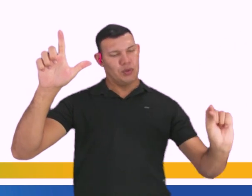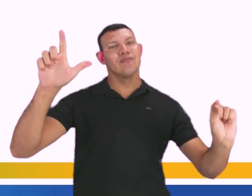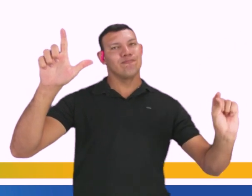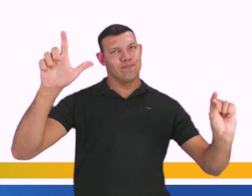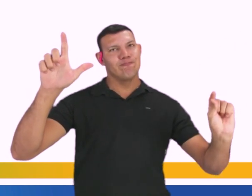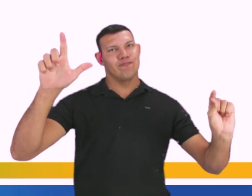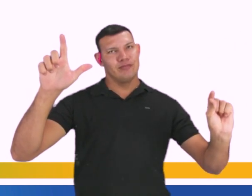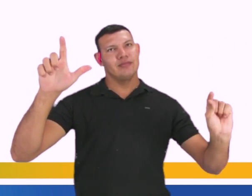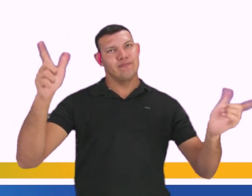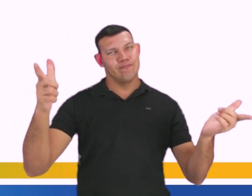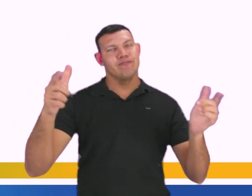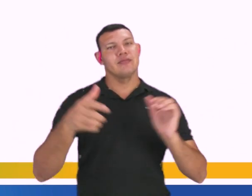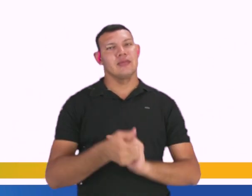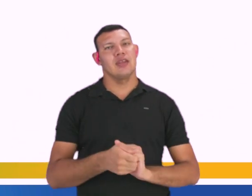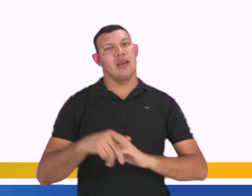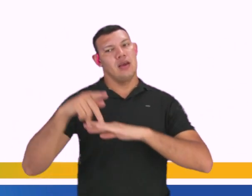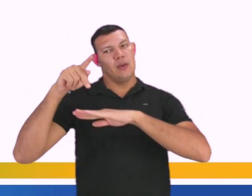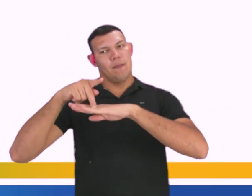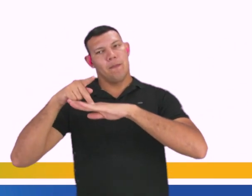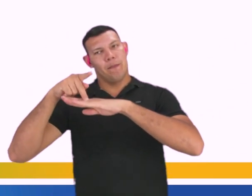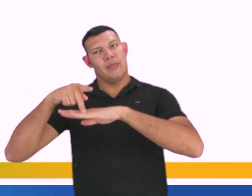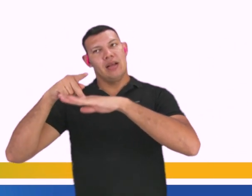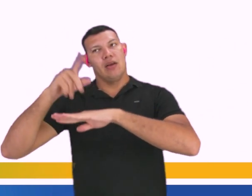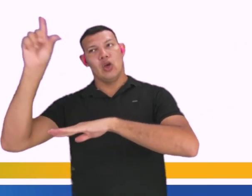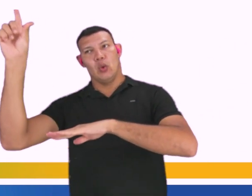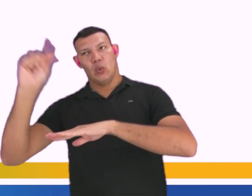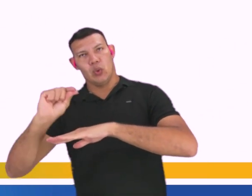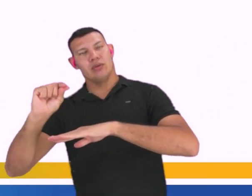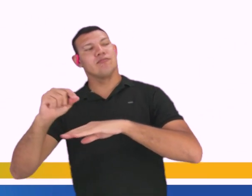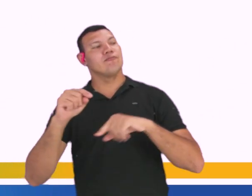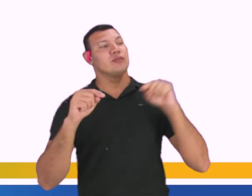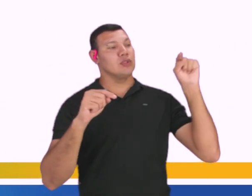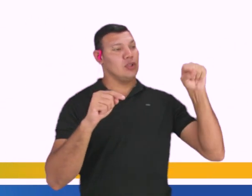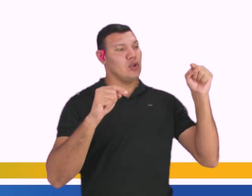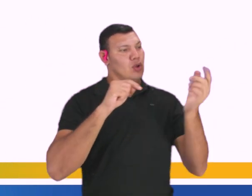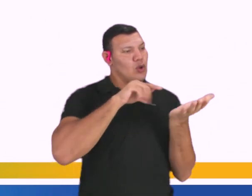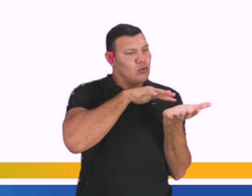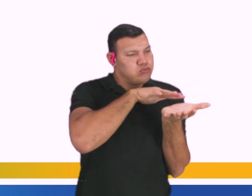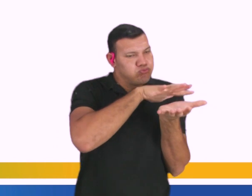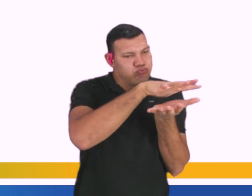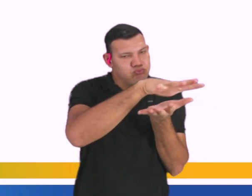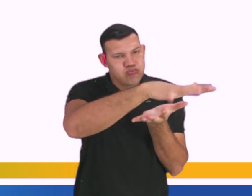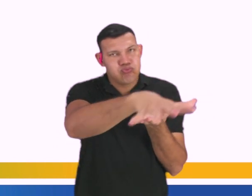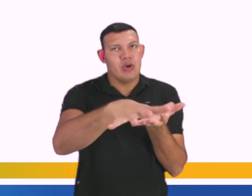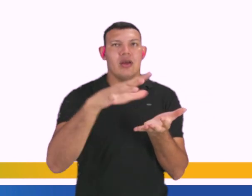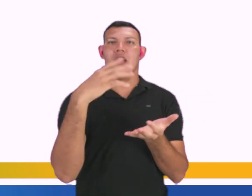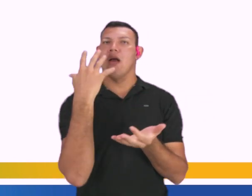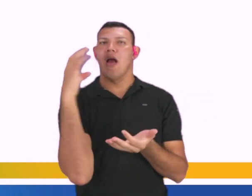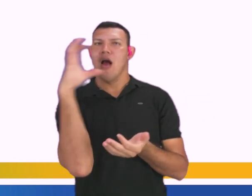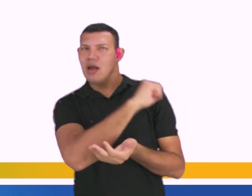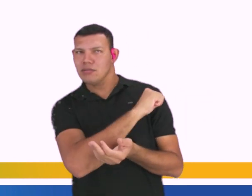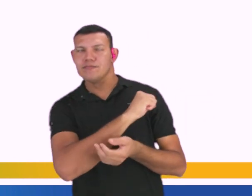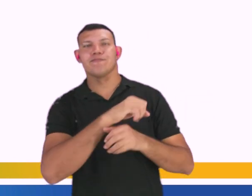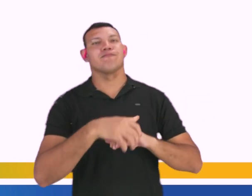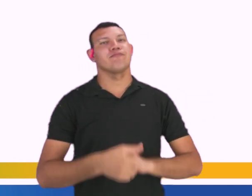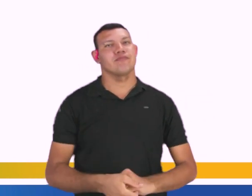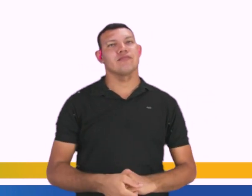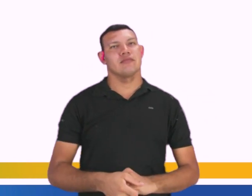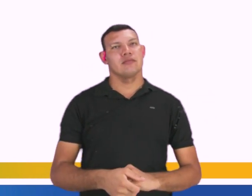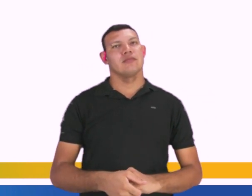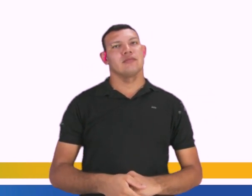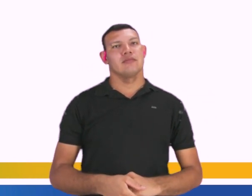ela aumentou. Então, a pressão vai diminuir. E como a pressão diminui, esse material escoa com uma velocidade muito maior. Então, a